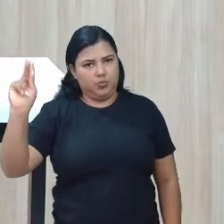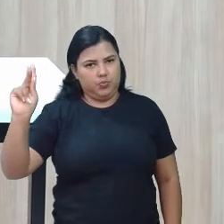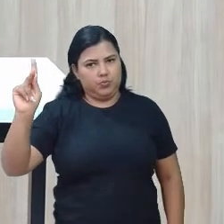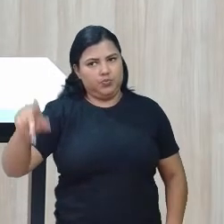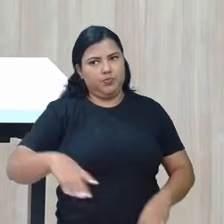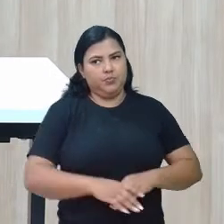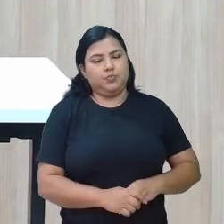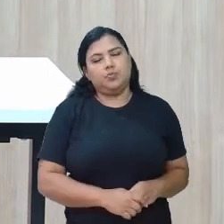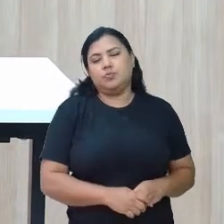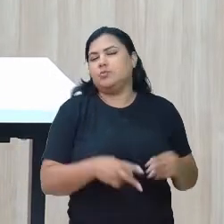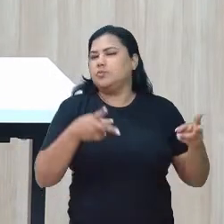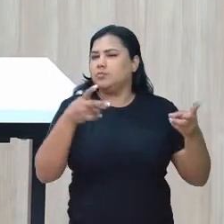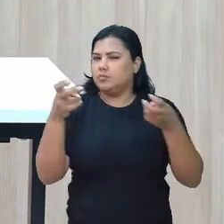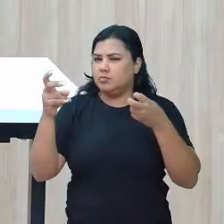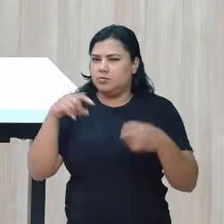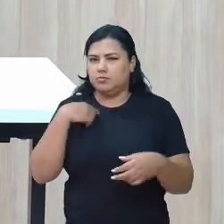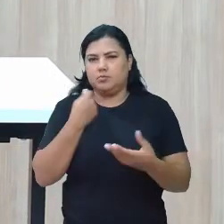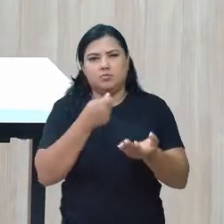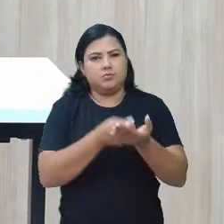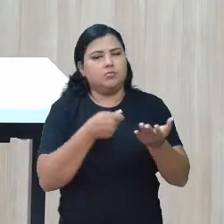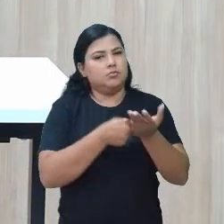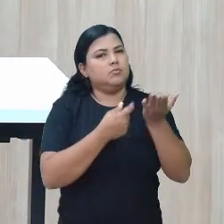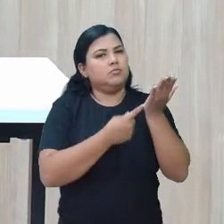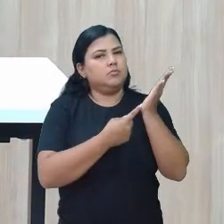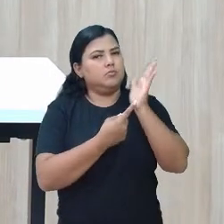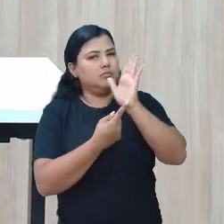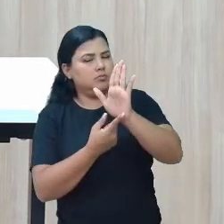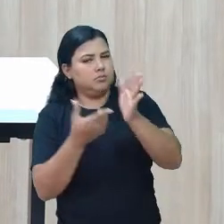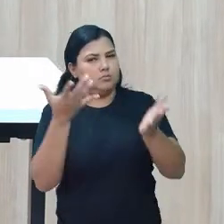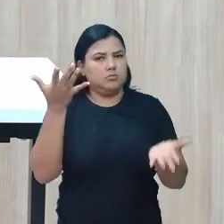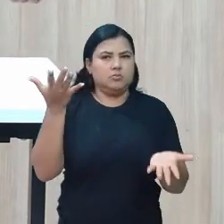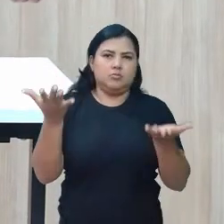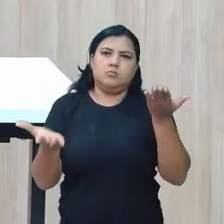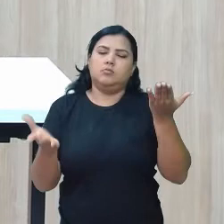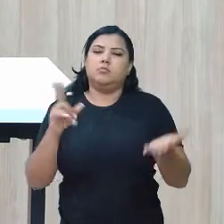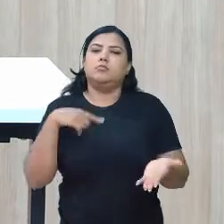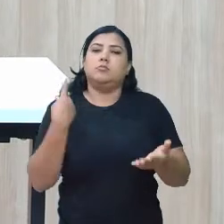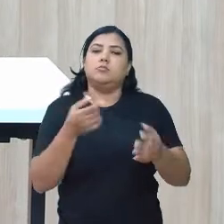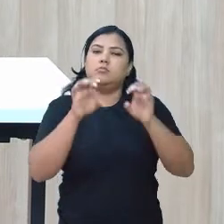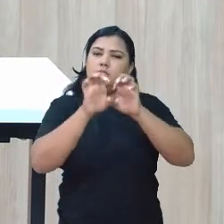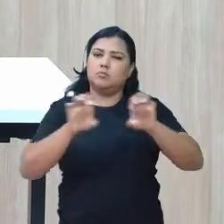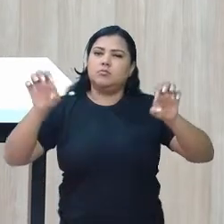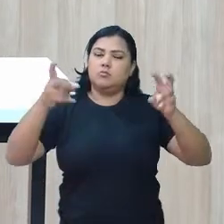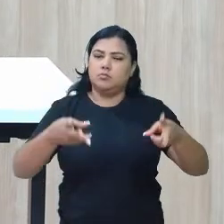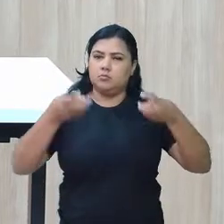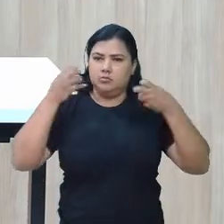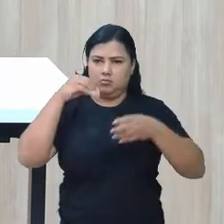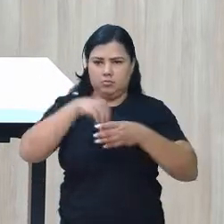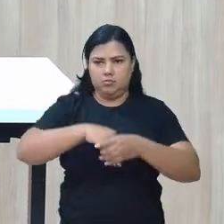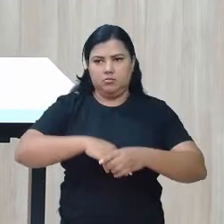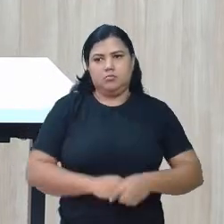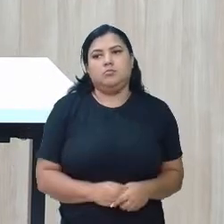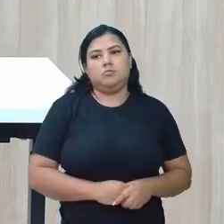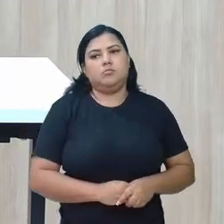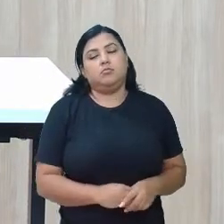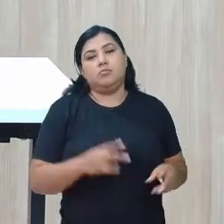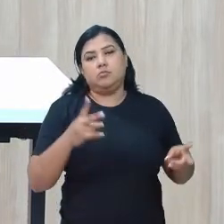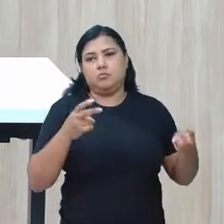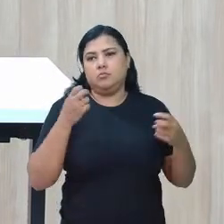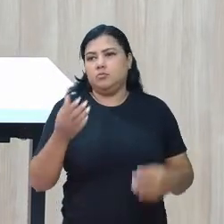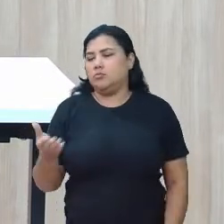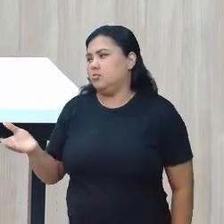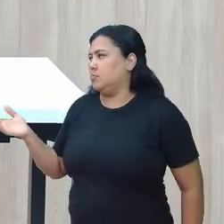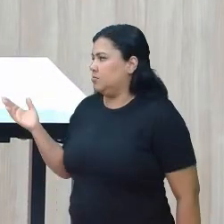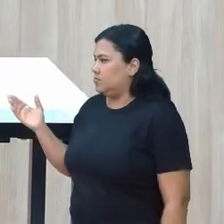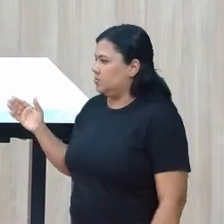quilos. Então perceba que a gente está tentando ilustrar a partir da balança o que a gente enxerga nas equações, tá certo? Você vai perceber, por exemplo,